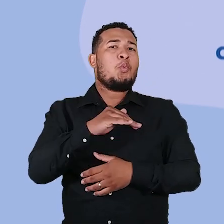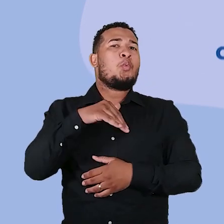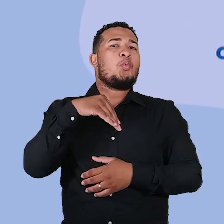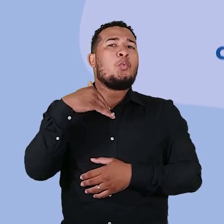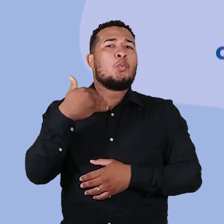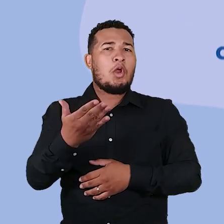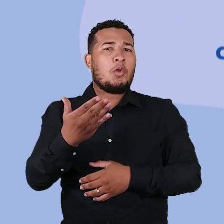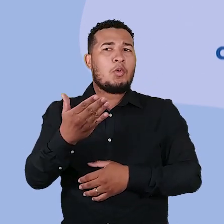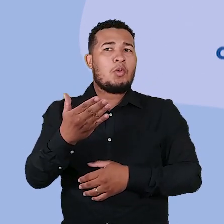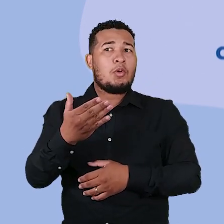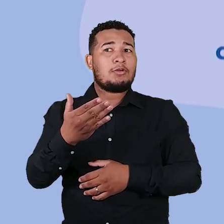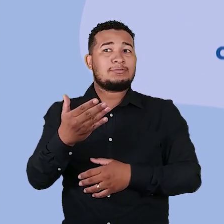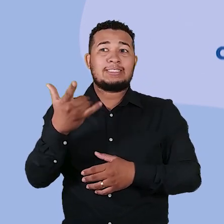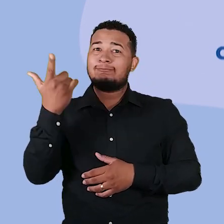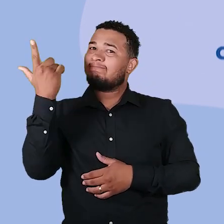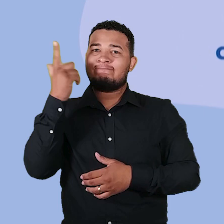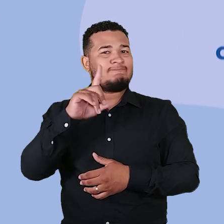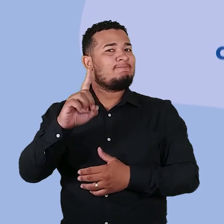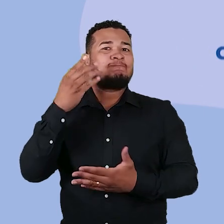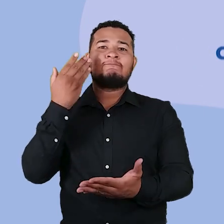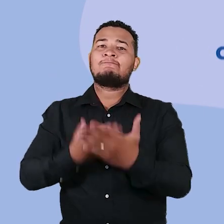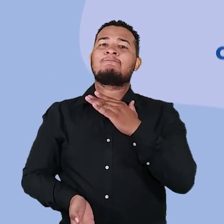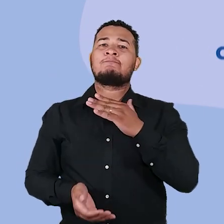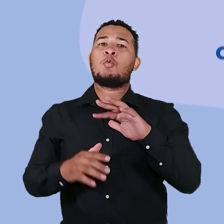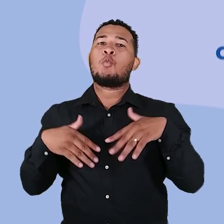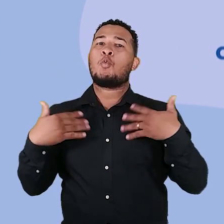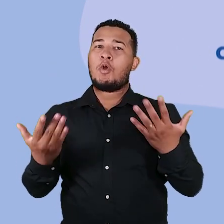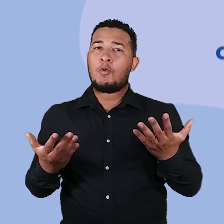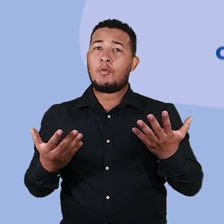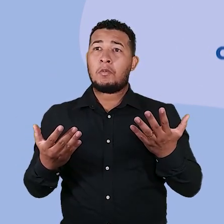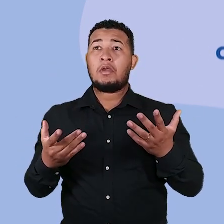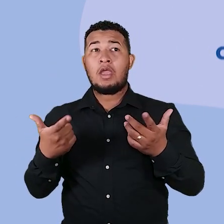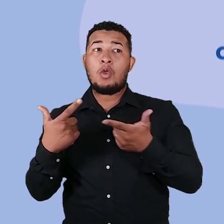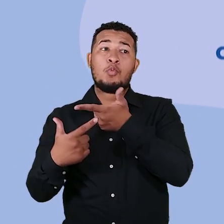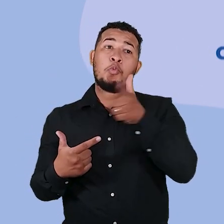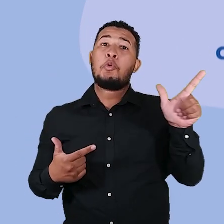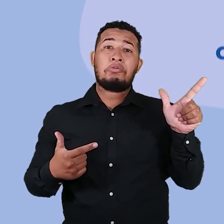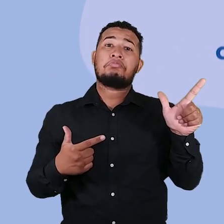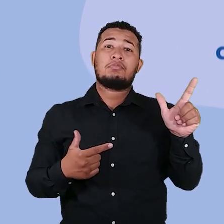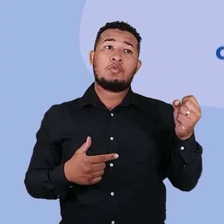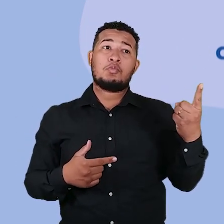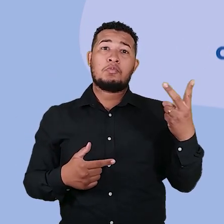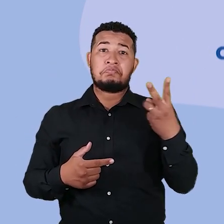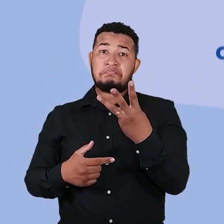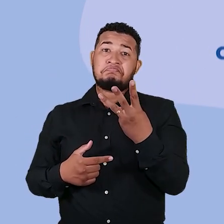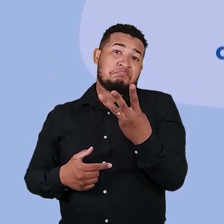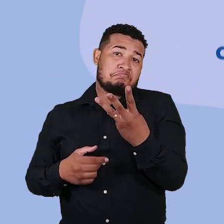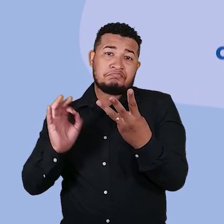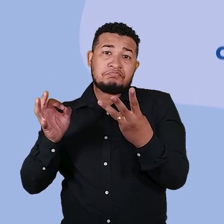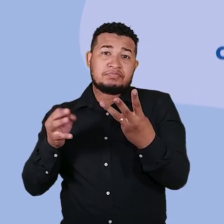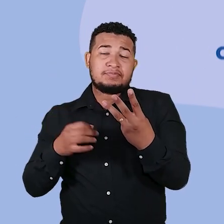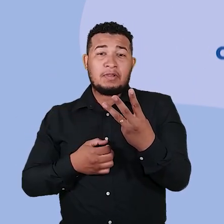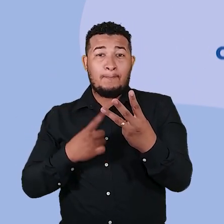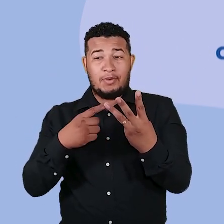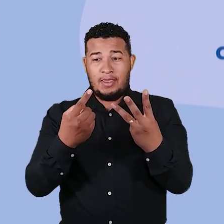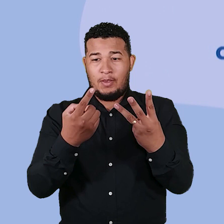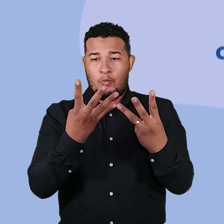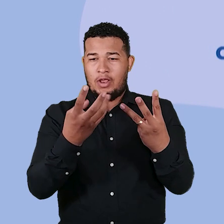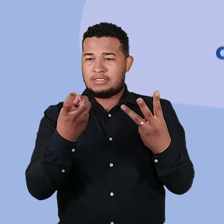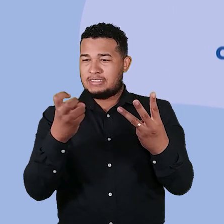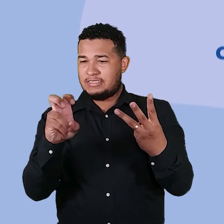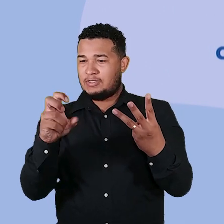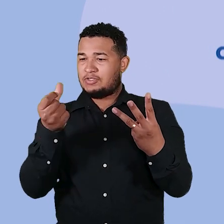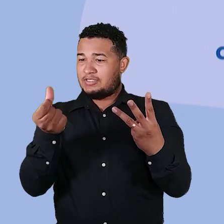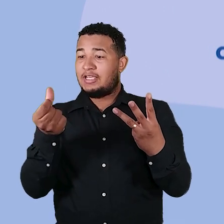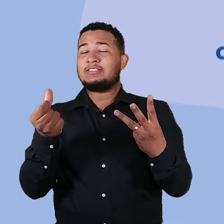ele quais os números que você não vai ganhar você não vai ganhar porque sobrou é ou não é um dois e três